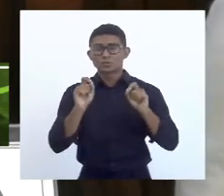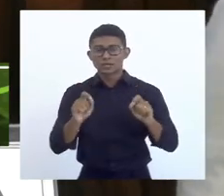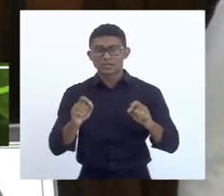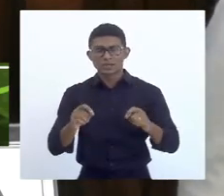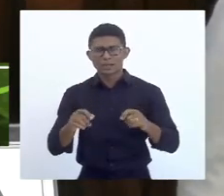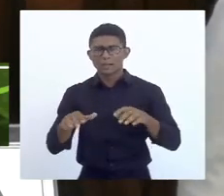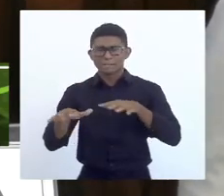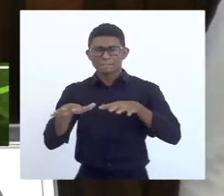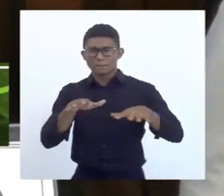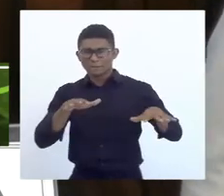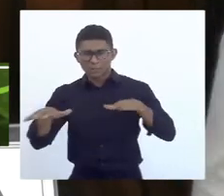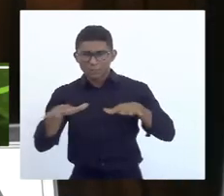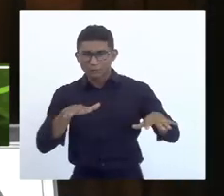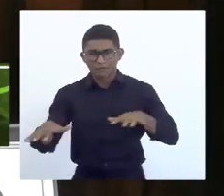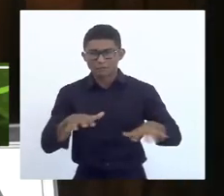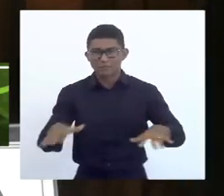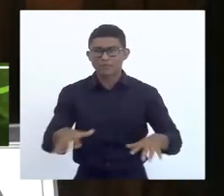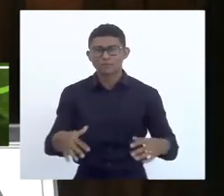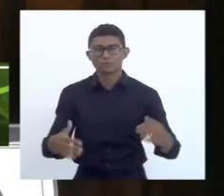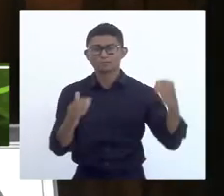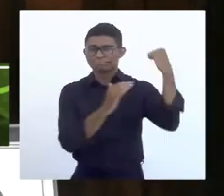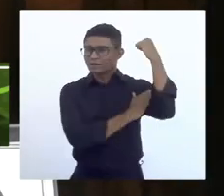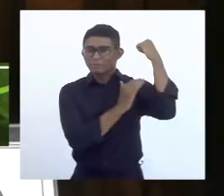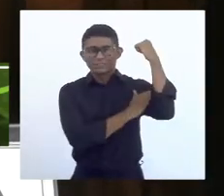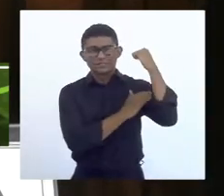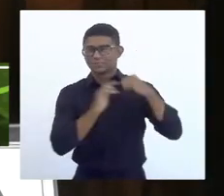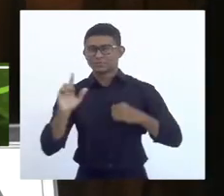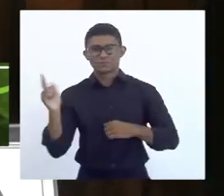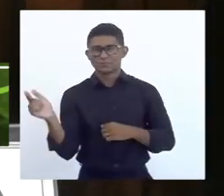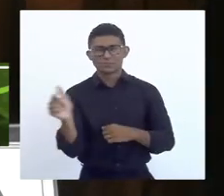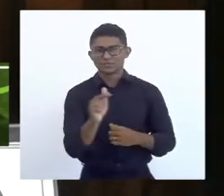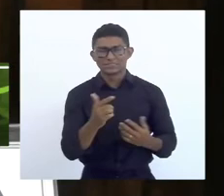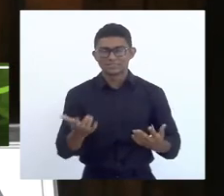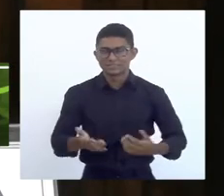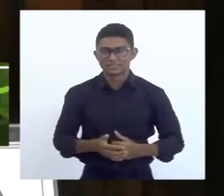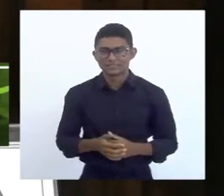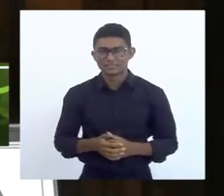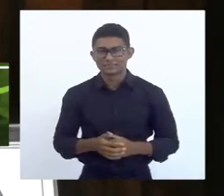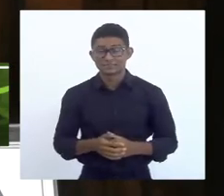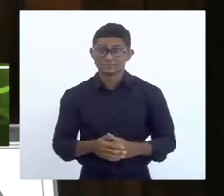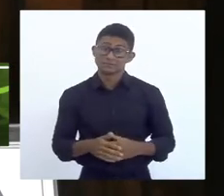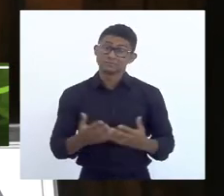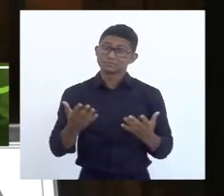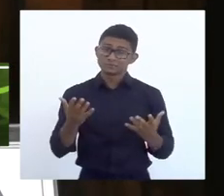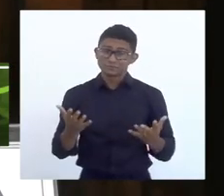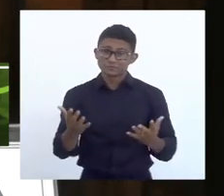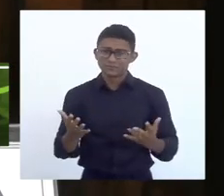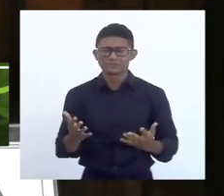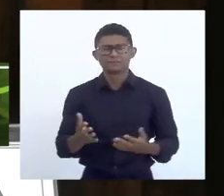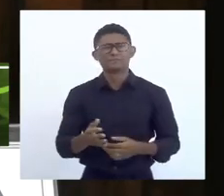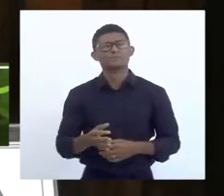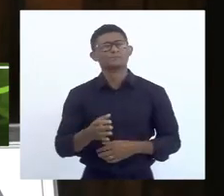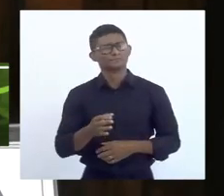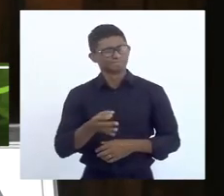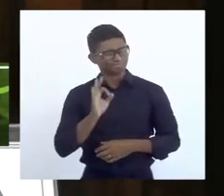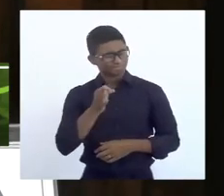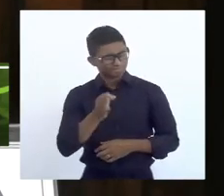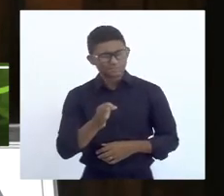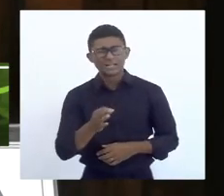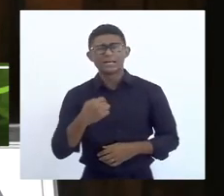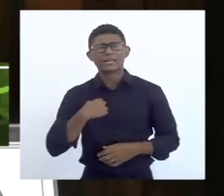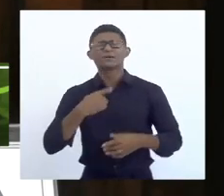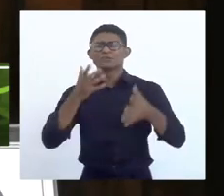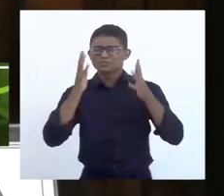pujante que temos hoje, massificado como temos hoje. E é evidente que eu fui vítima de toda sorte de